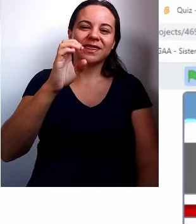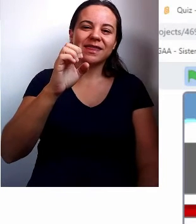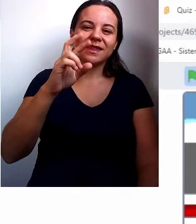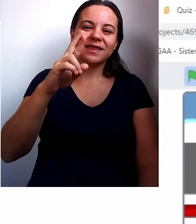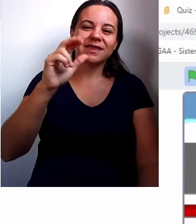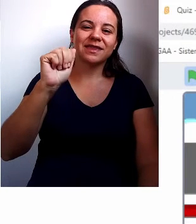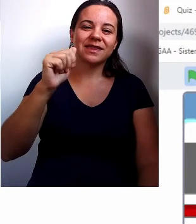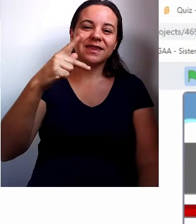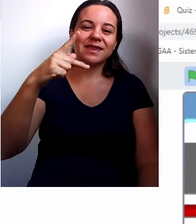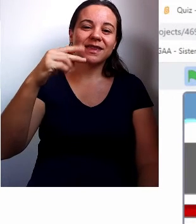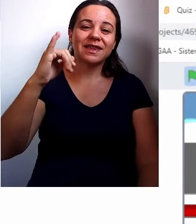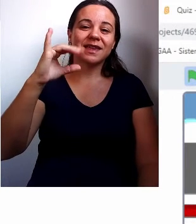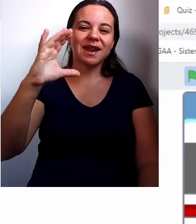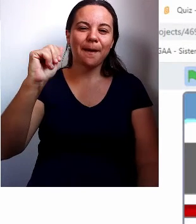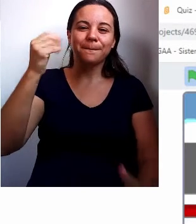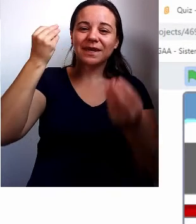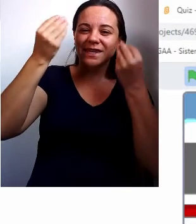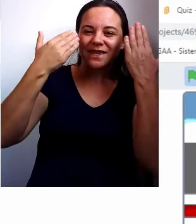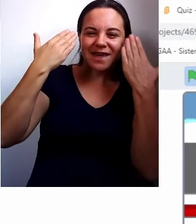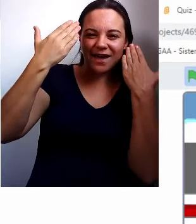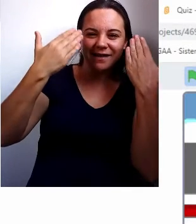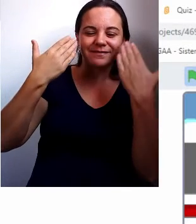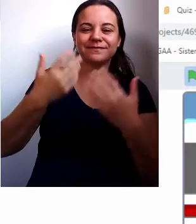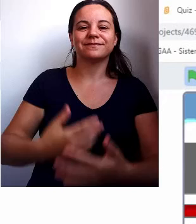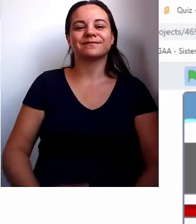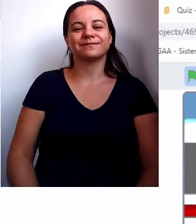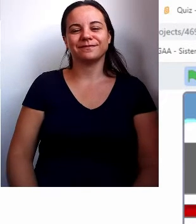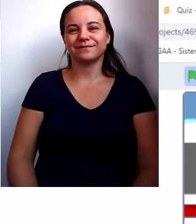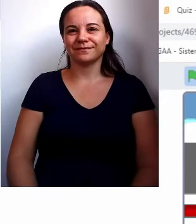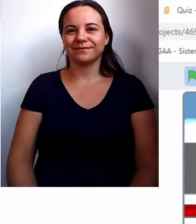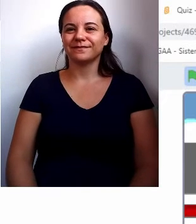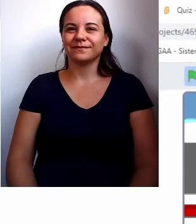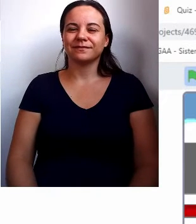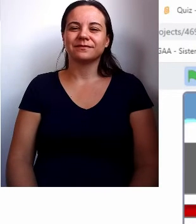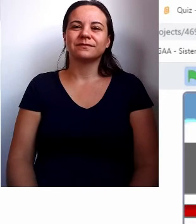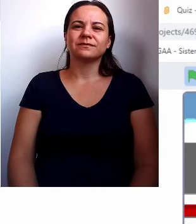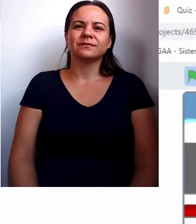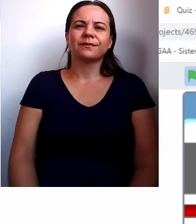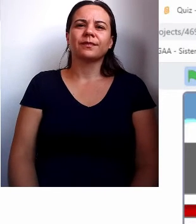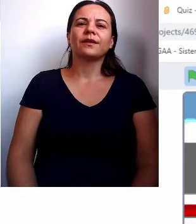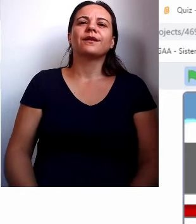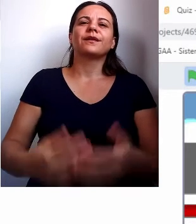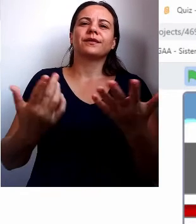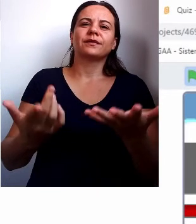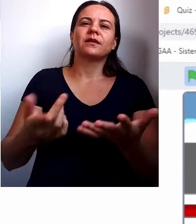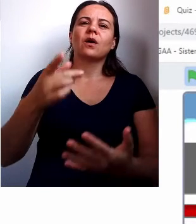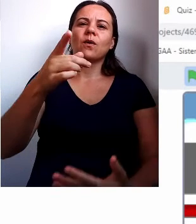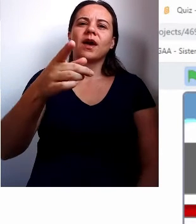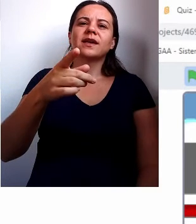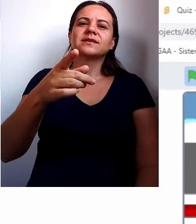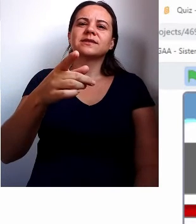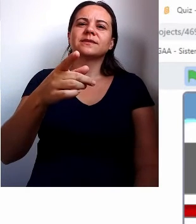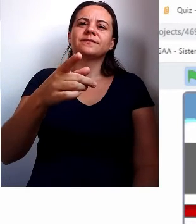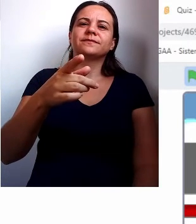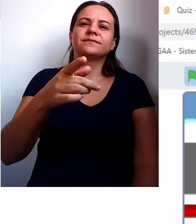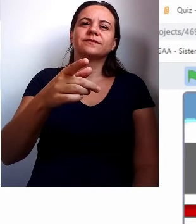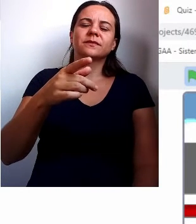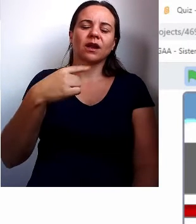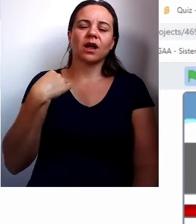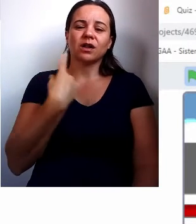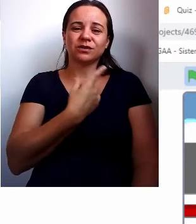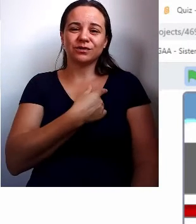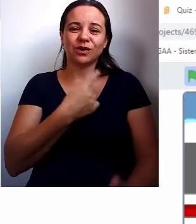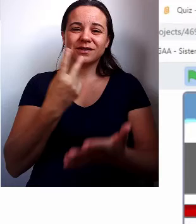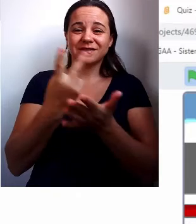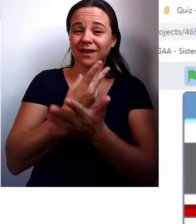Ele sorteia no banco de dados lá uma segunda questão. E nesta questão aqui, então, vamos errar essa questão